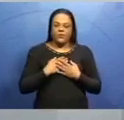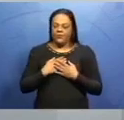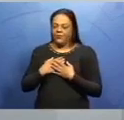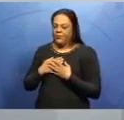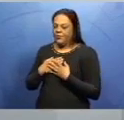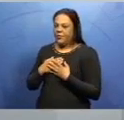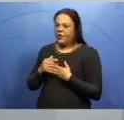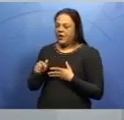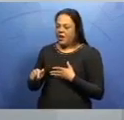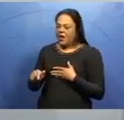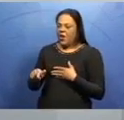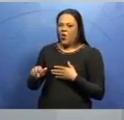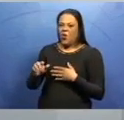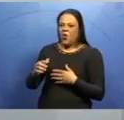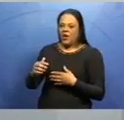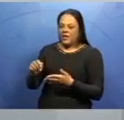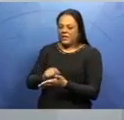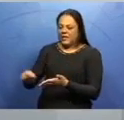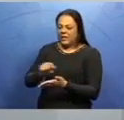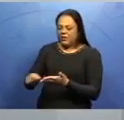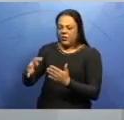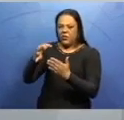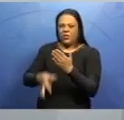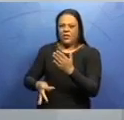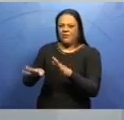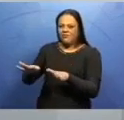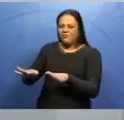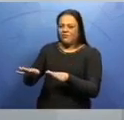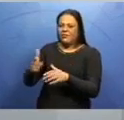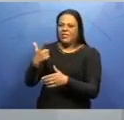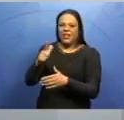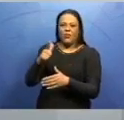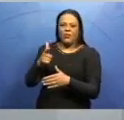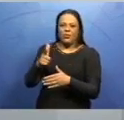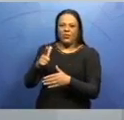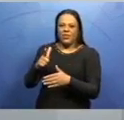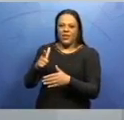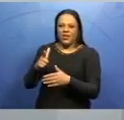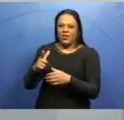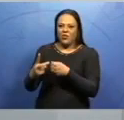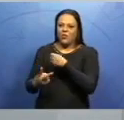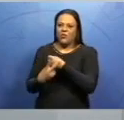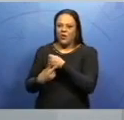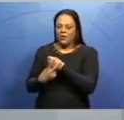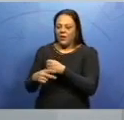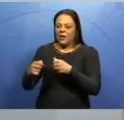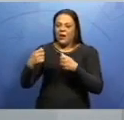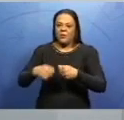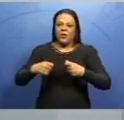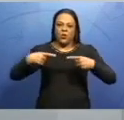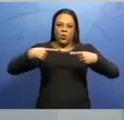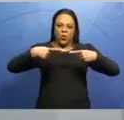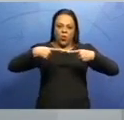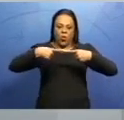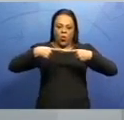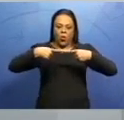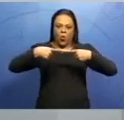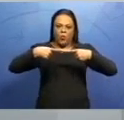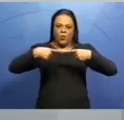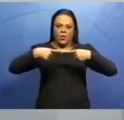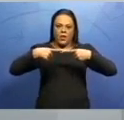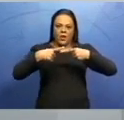escreveu o texto. Fica esquisito, não é? Então ali, ó, a forma correta ele tem que combinar com a quem se